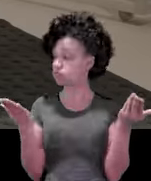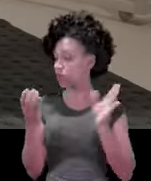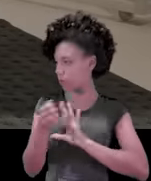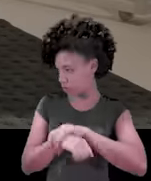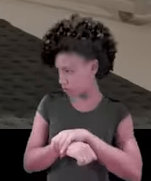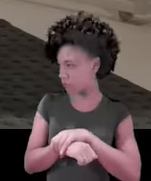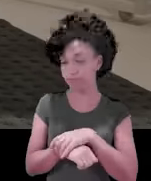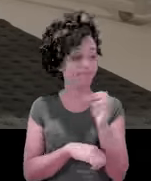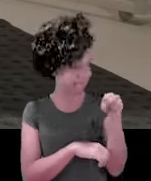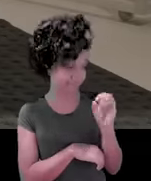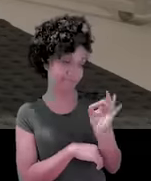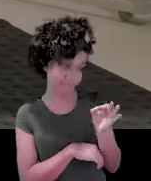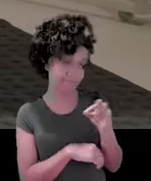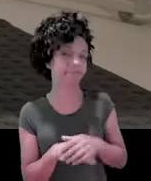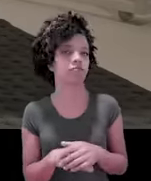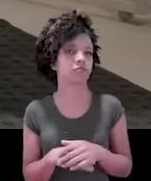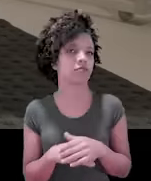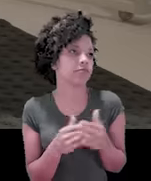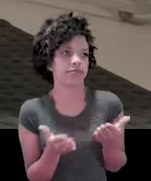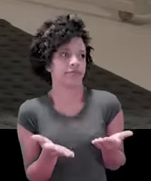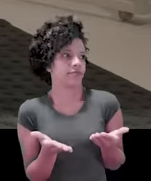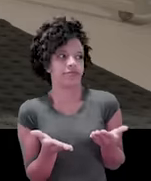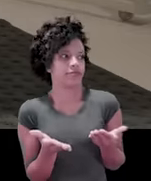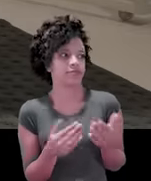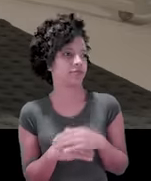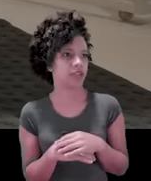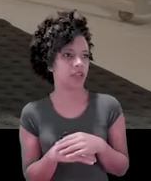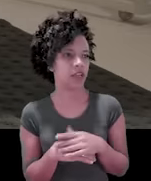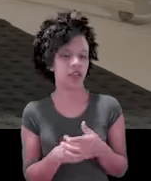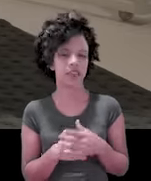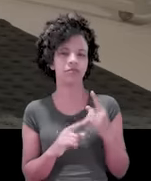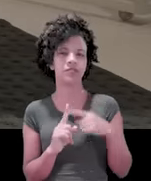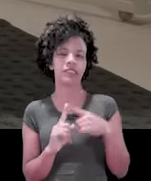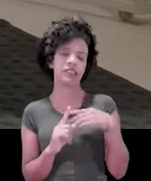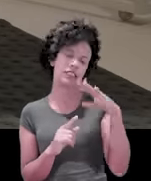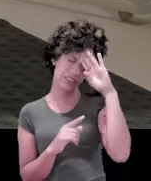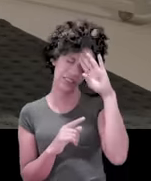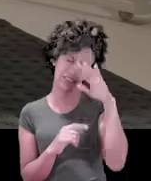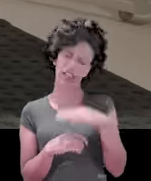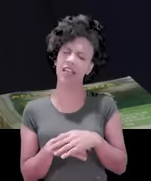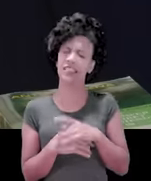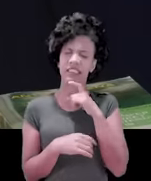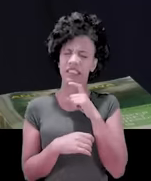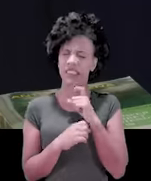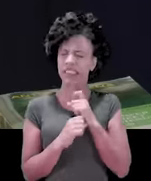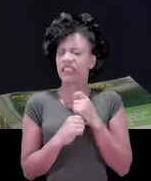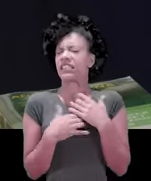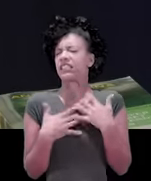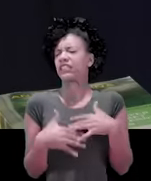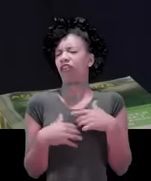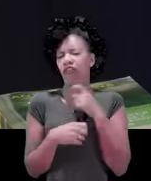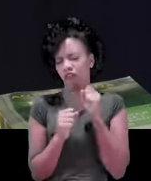segurança também exatamente então meu você tava com febre É sim